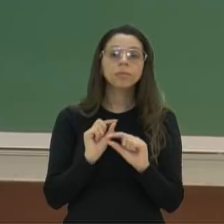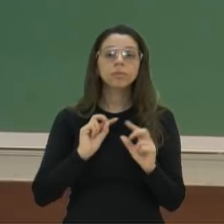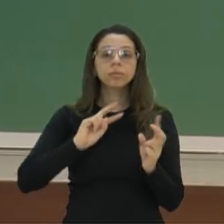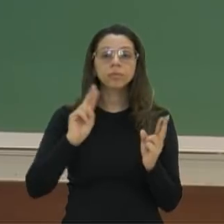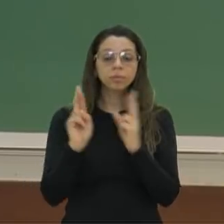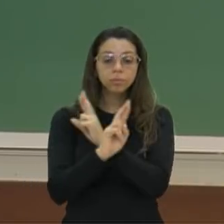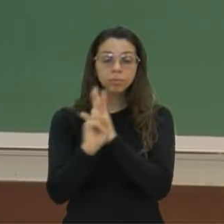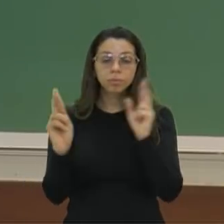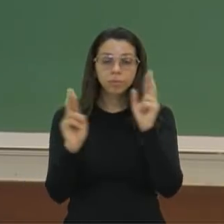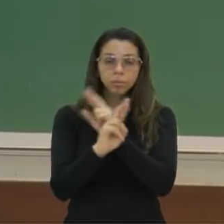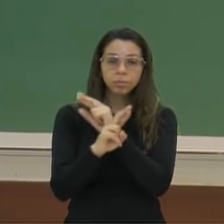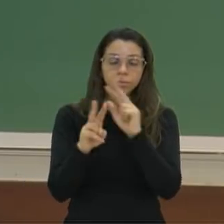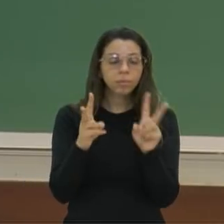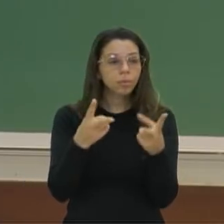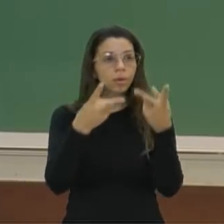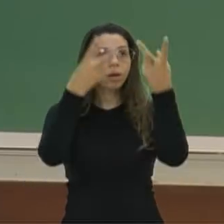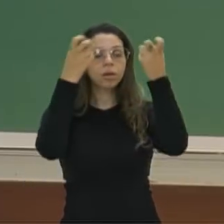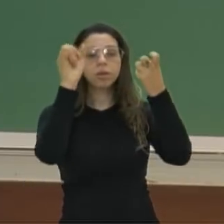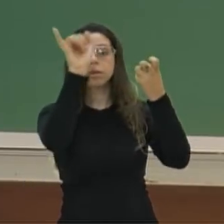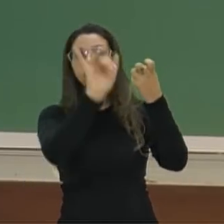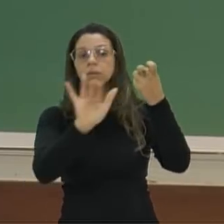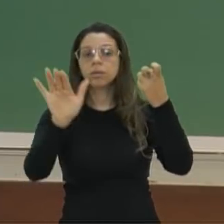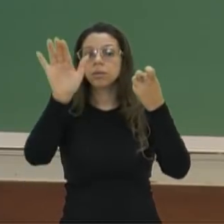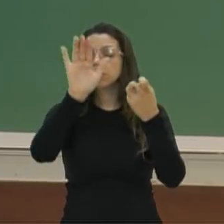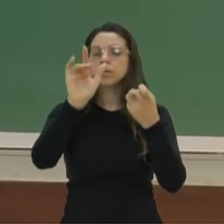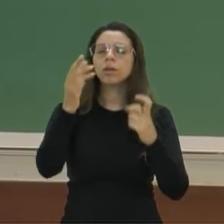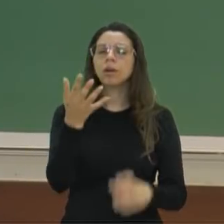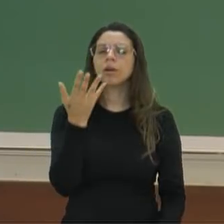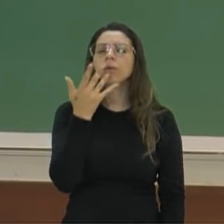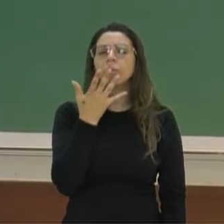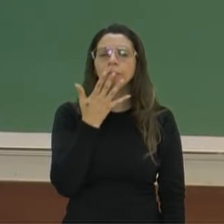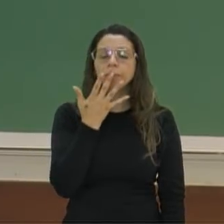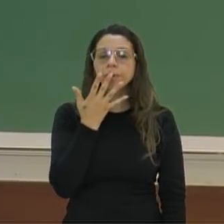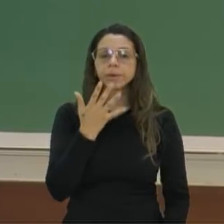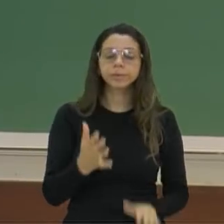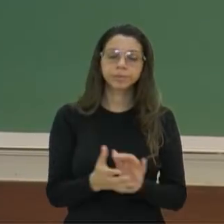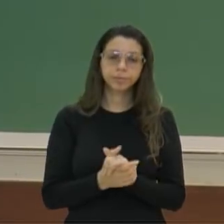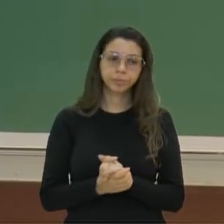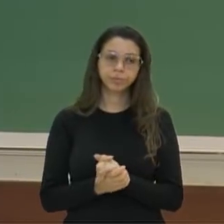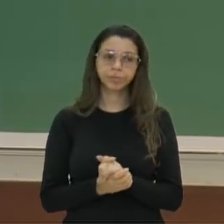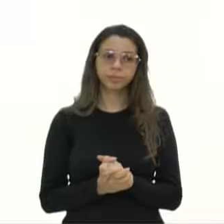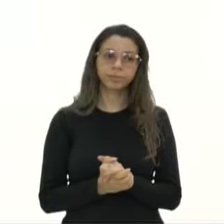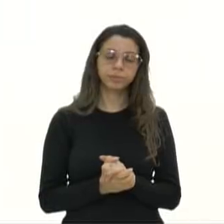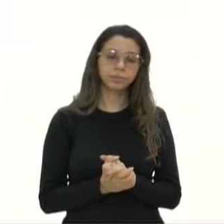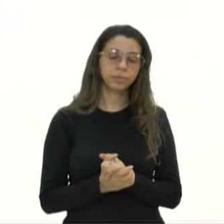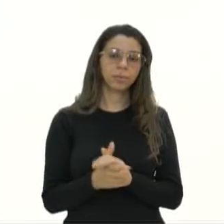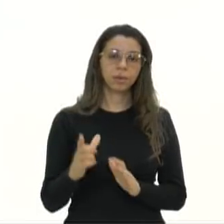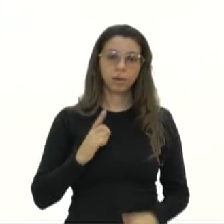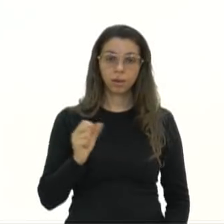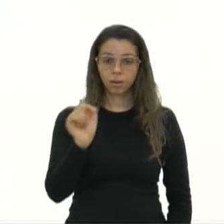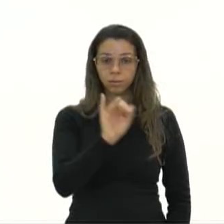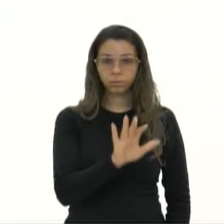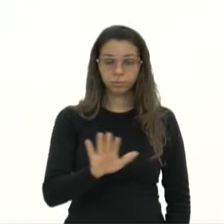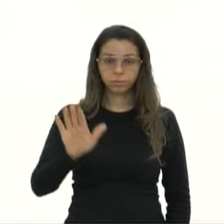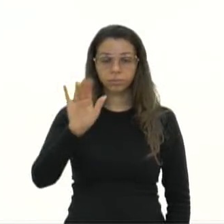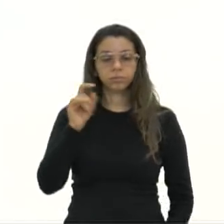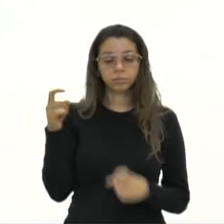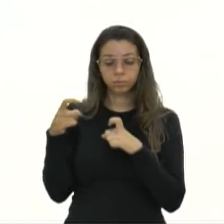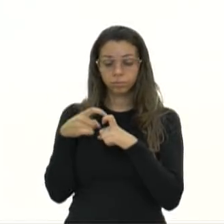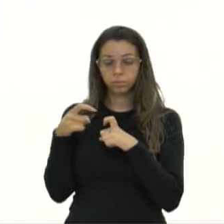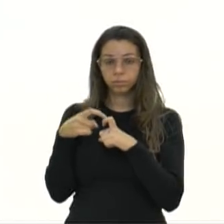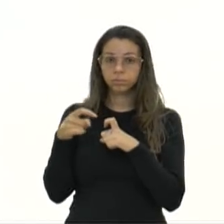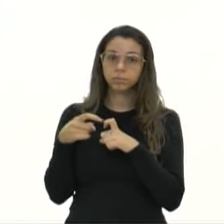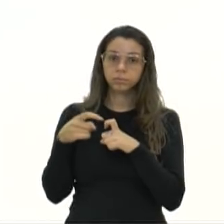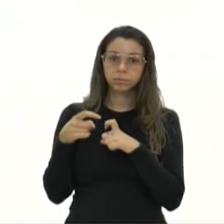à percepção diferenciada das cores. E aqui eu trago para vocês uma imagem de uma médica, de